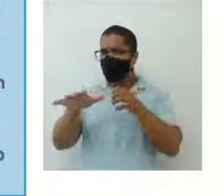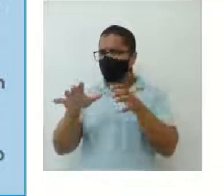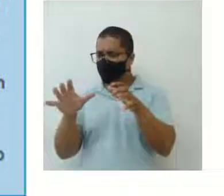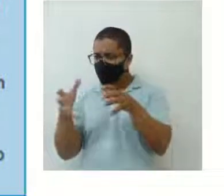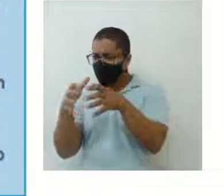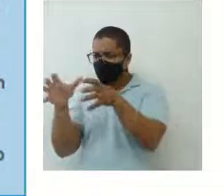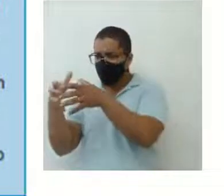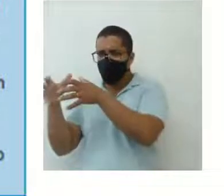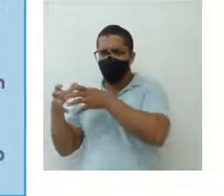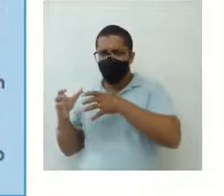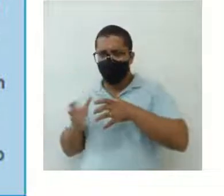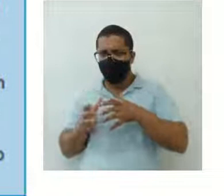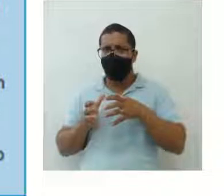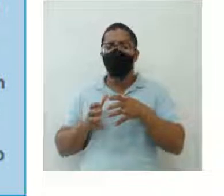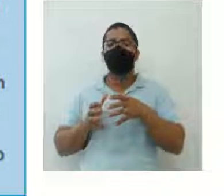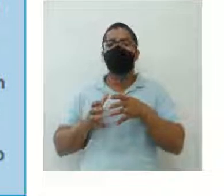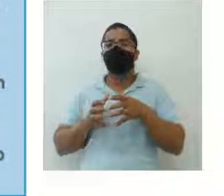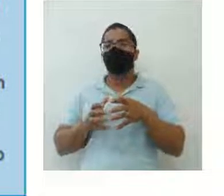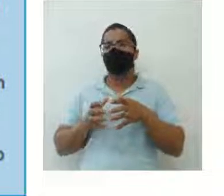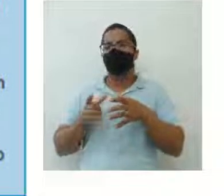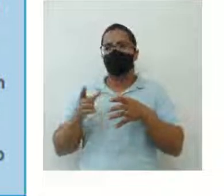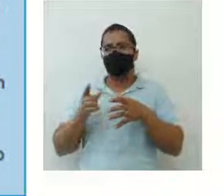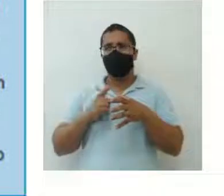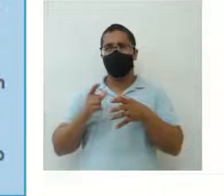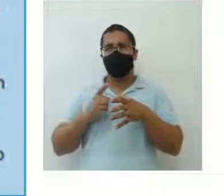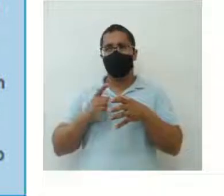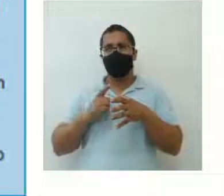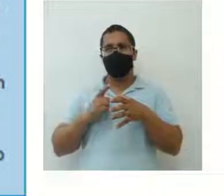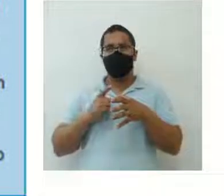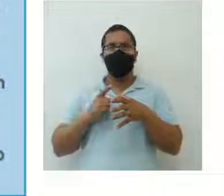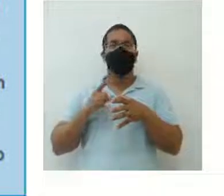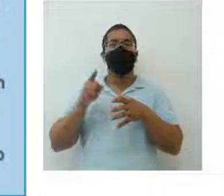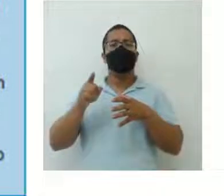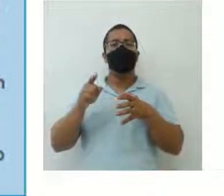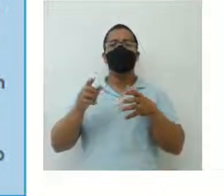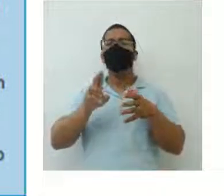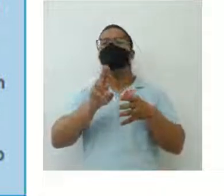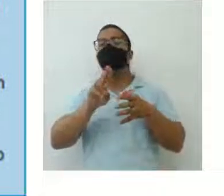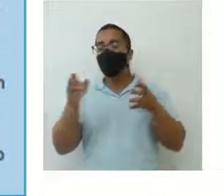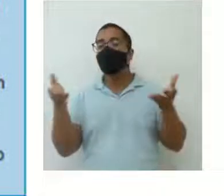Na África Oriental, Alemanha, atual Tanzânia, né?